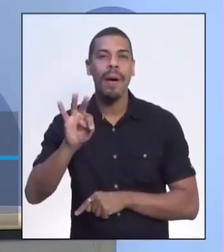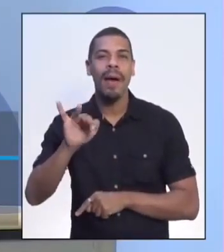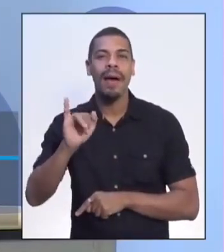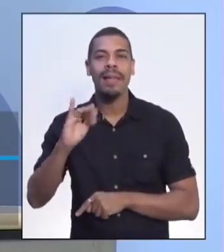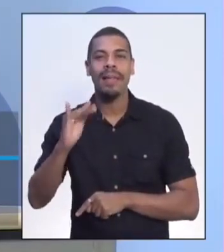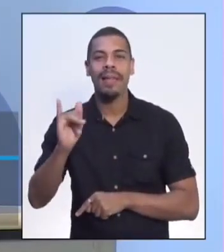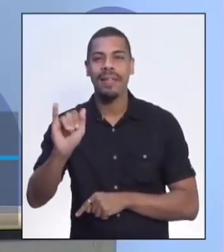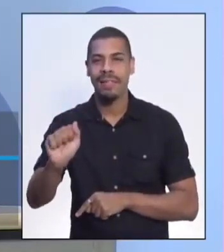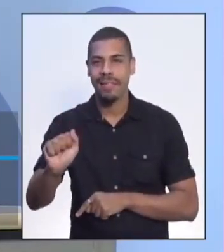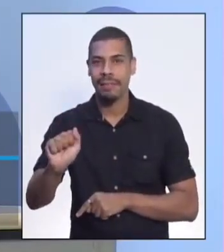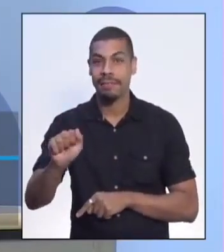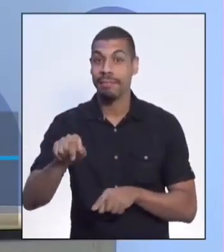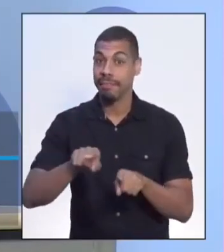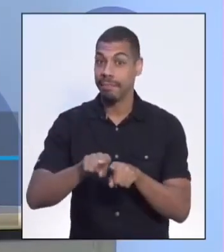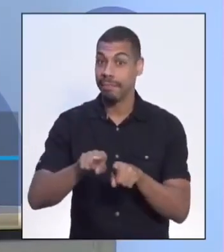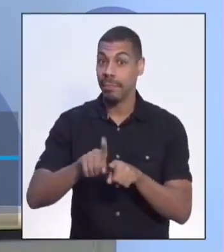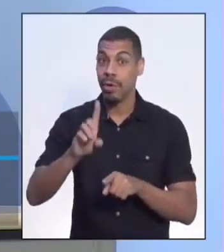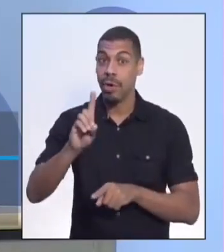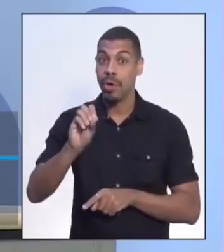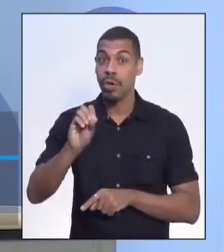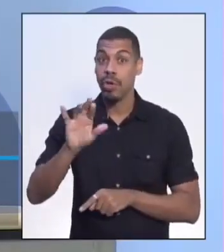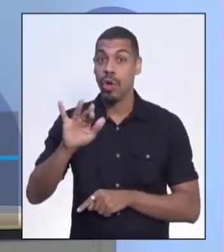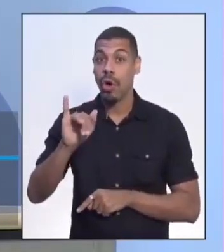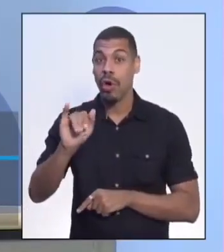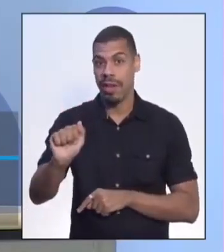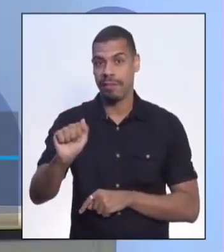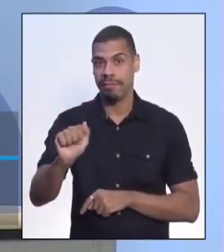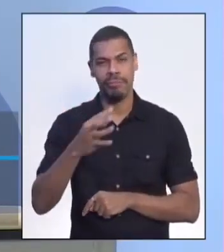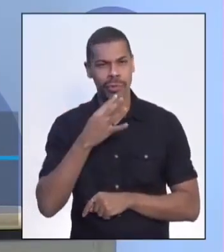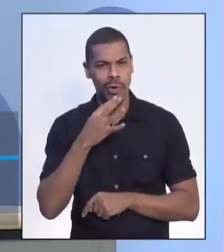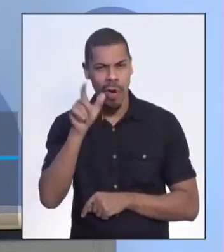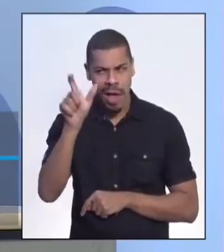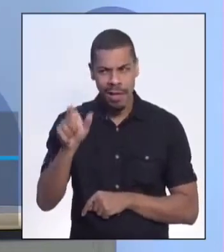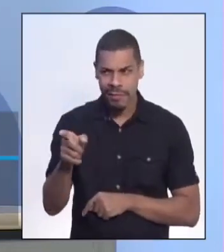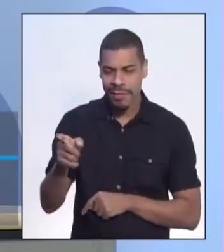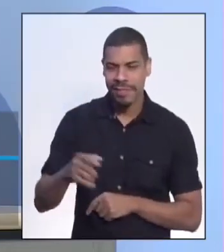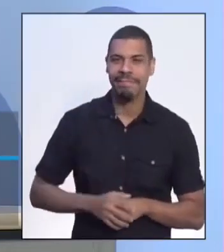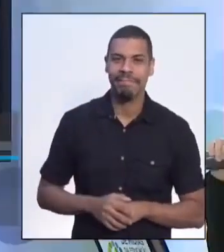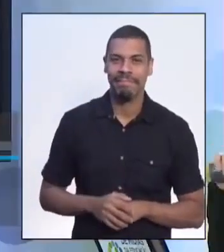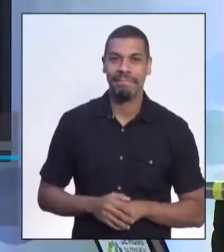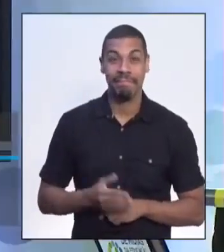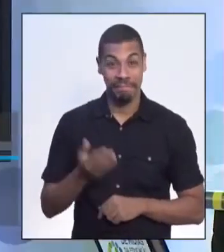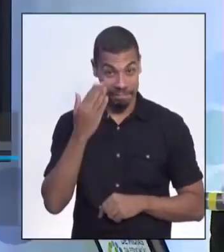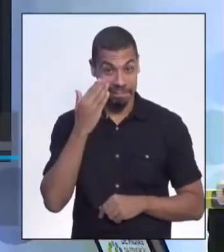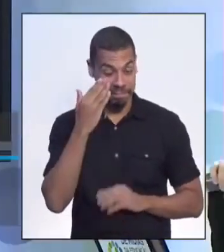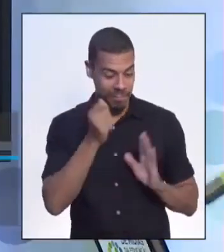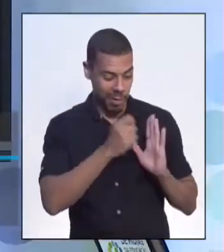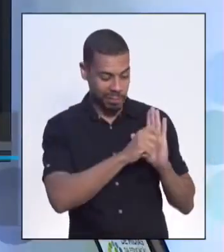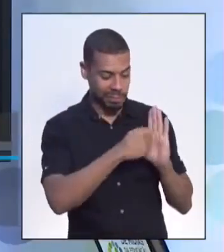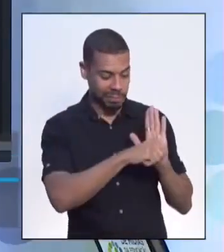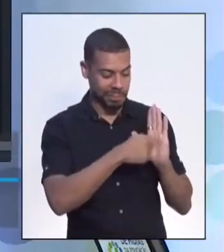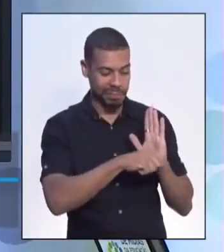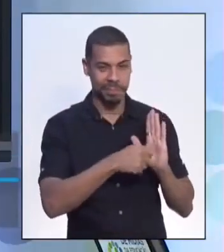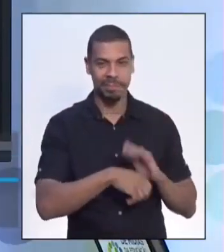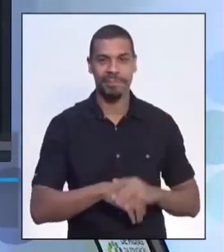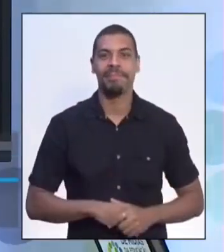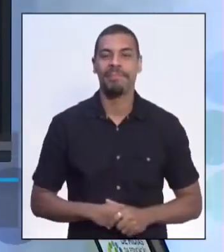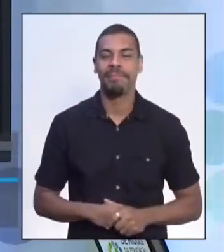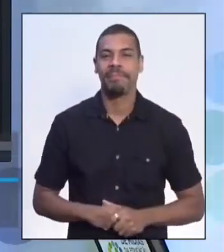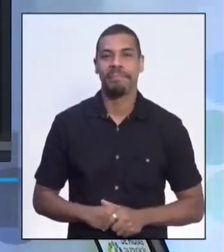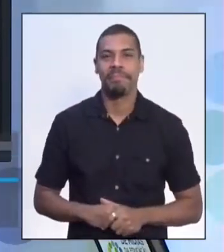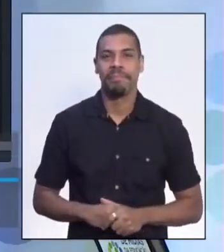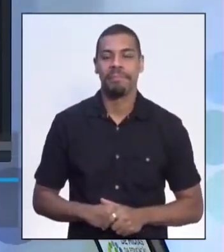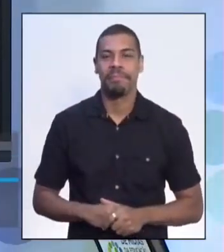Carlos, Carmen e a Dória, que falou que te conhece, hein, professora Inês? Vamos para a correção? Vamos. Oi, Dória, tudo